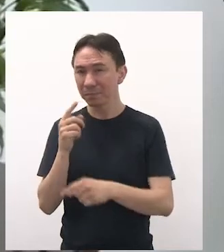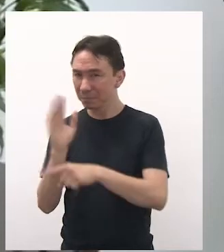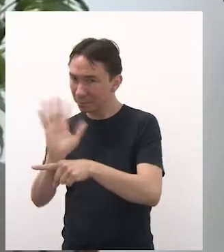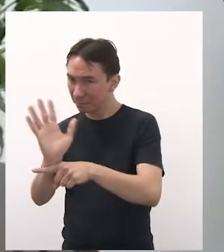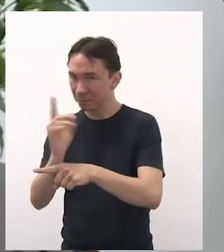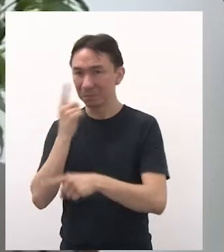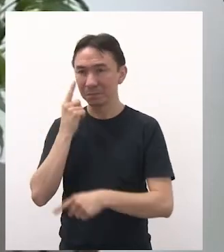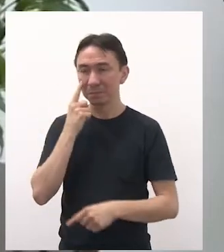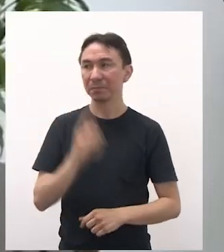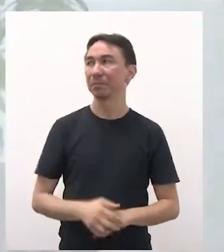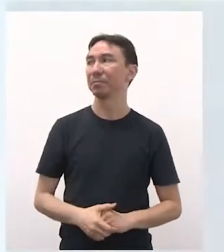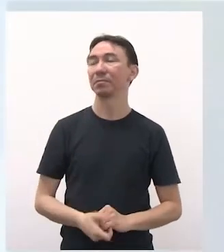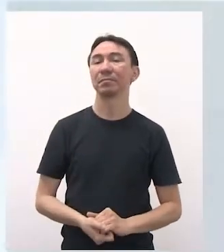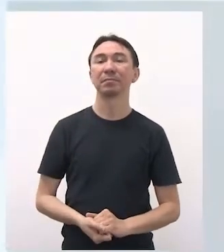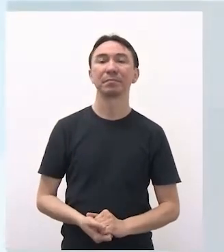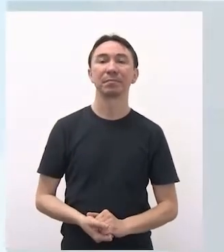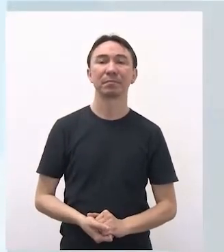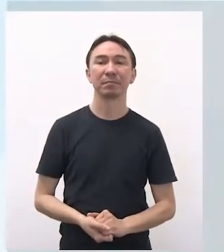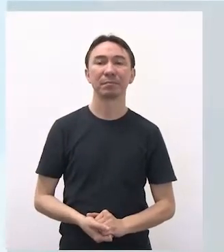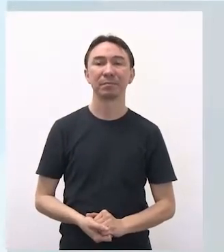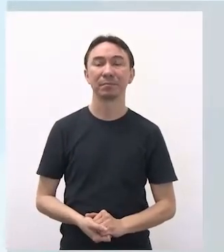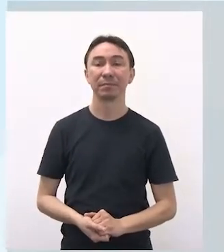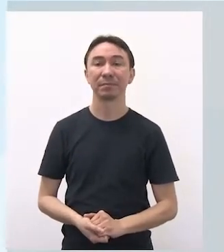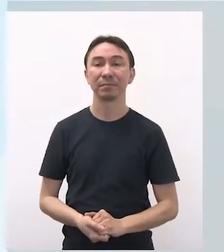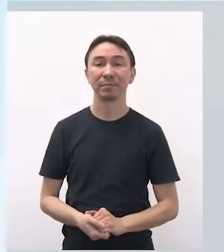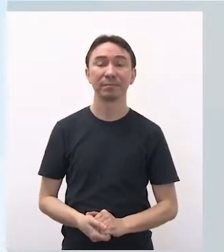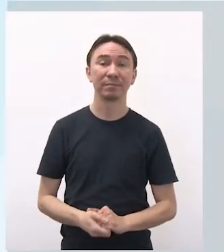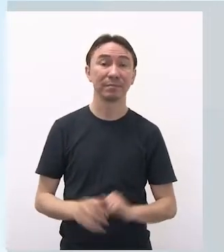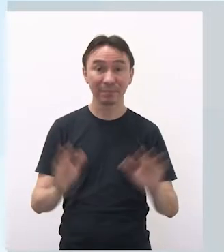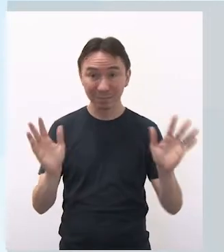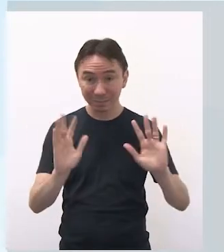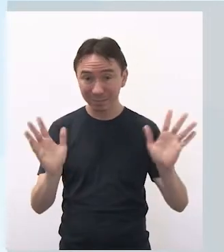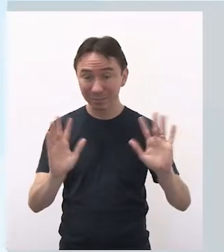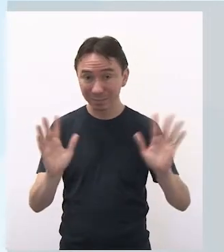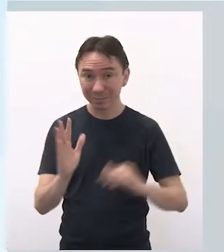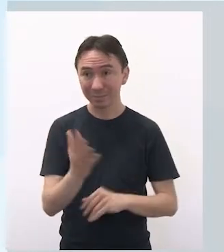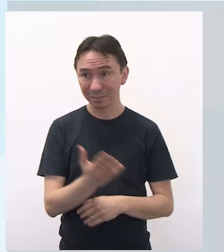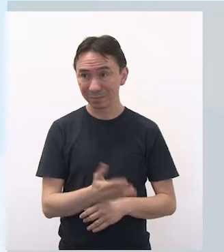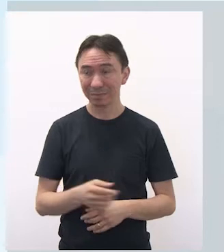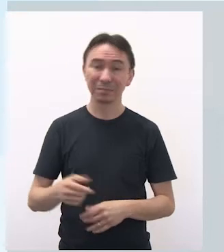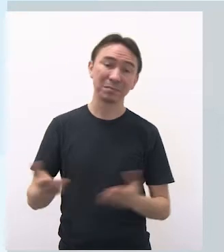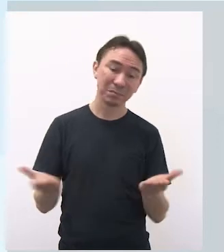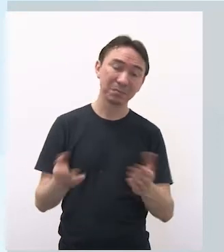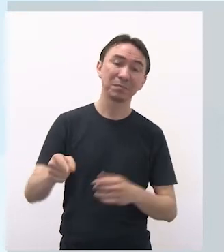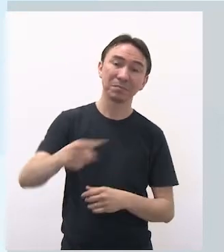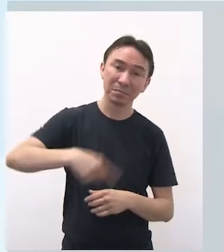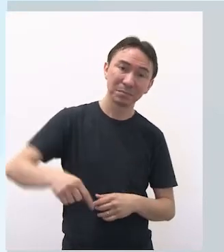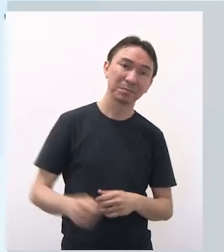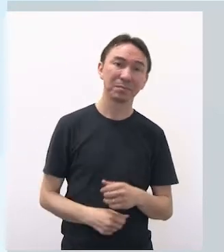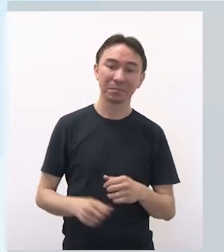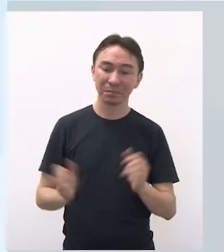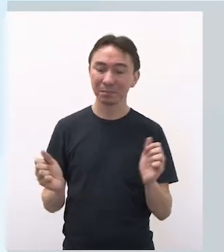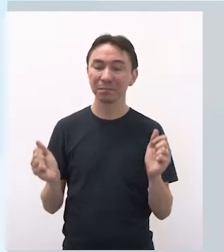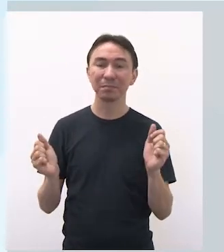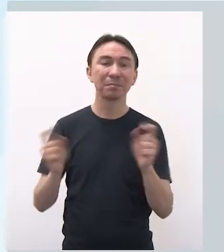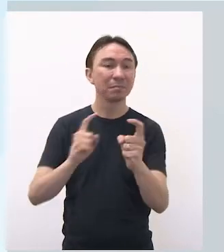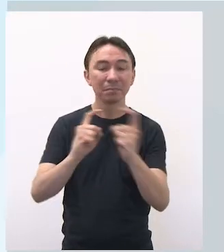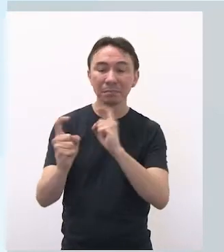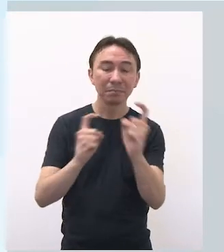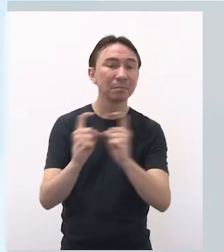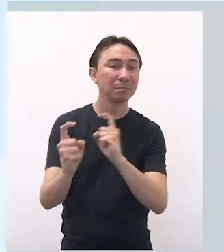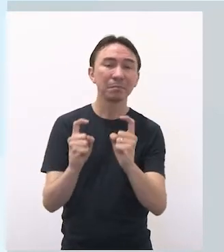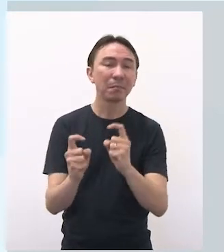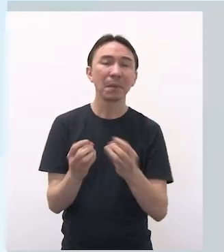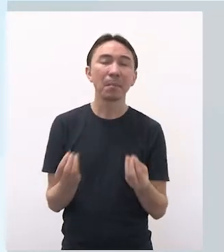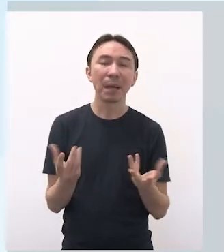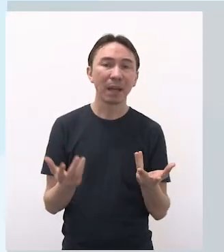vídeo. Olá, pessoal! Estamos aqui reunidos hoje para ter um momento para dialogar